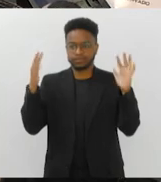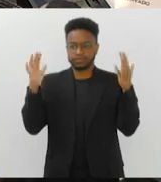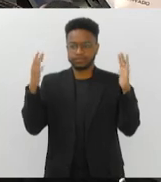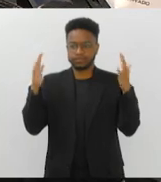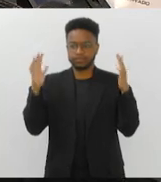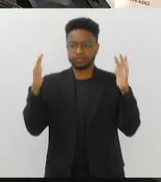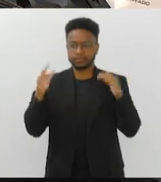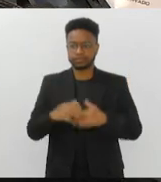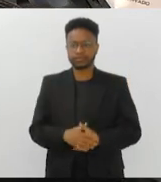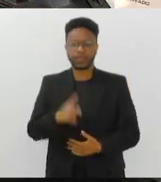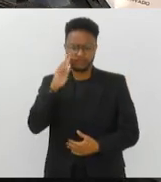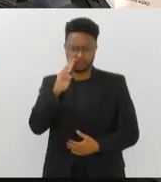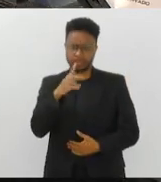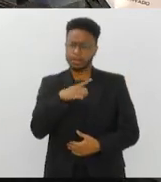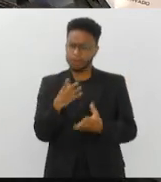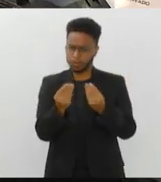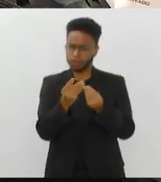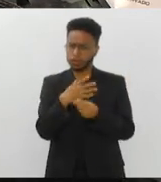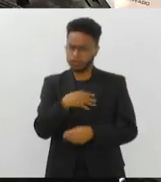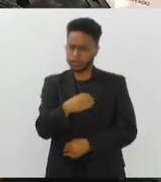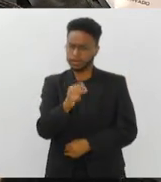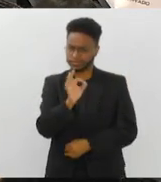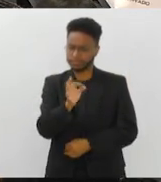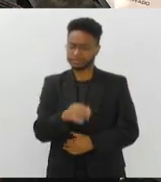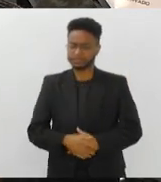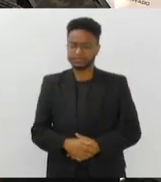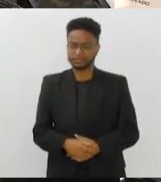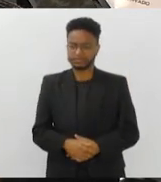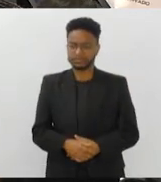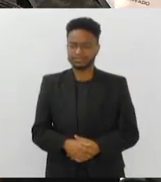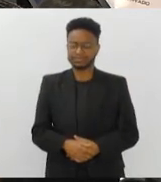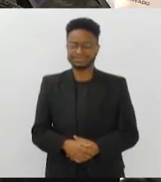Já viu que ele faz muito filho, né?